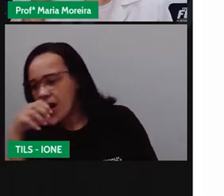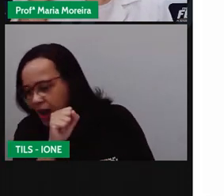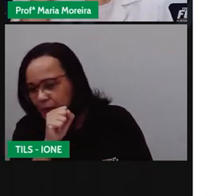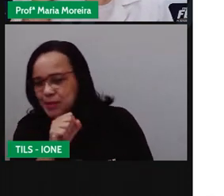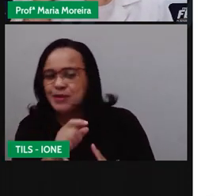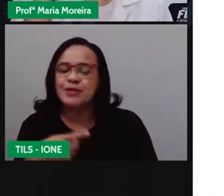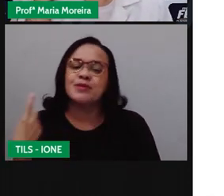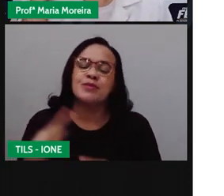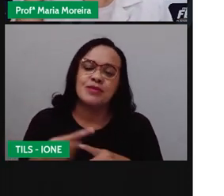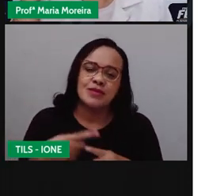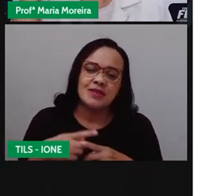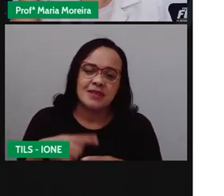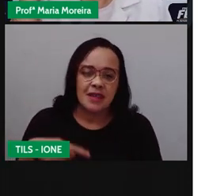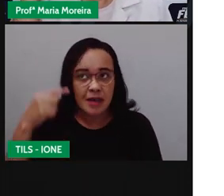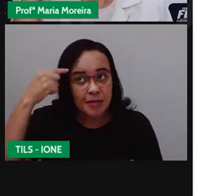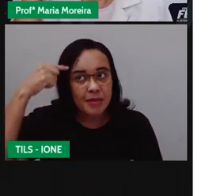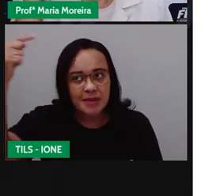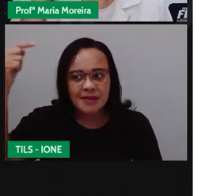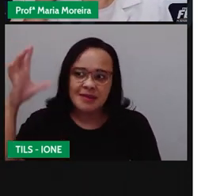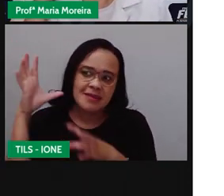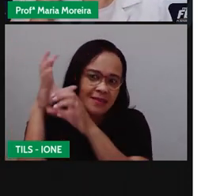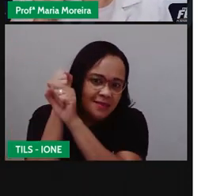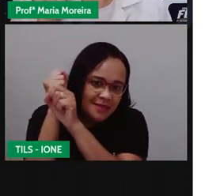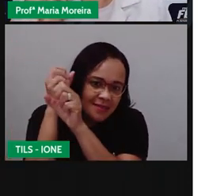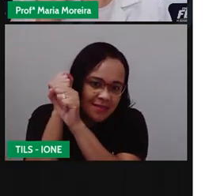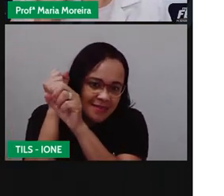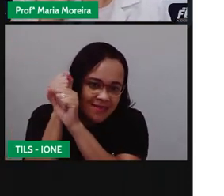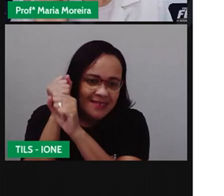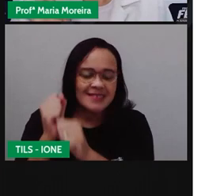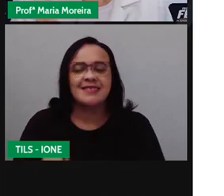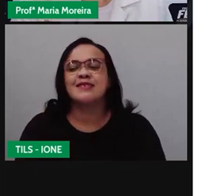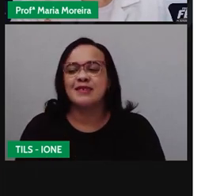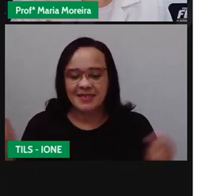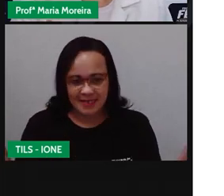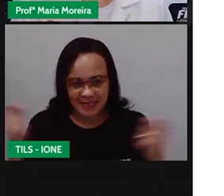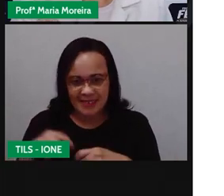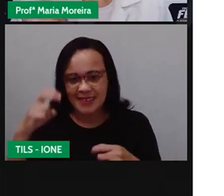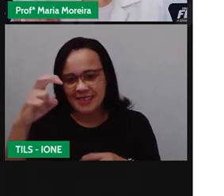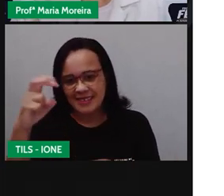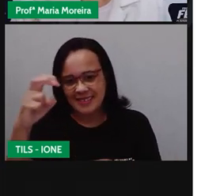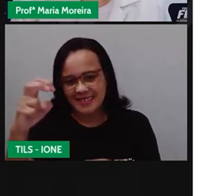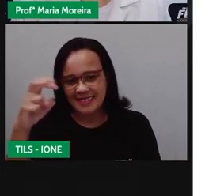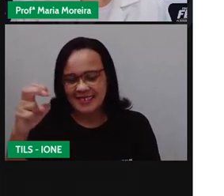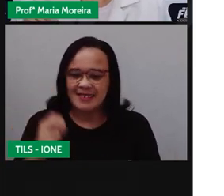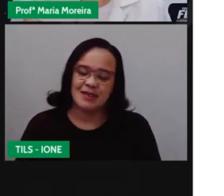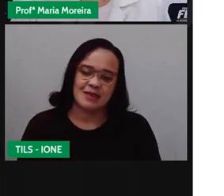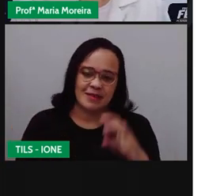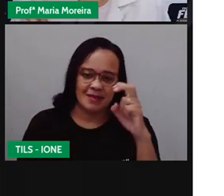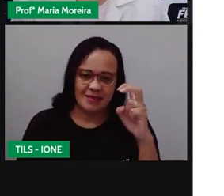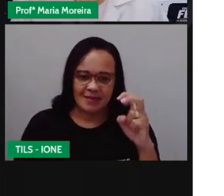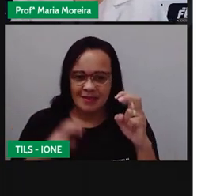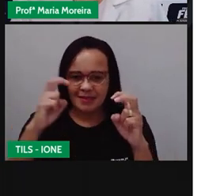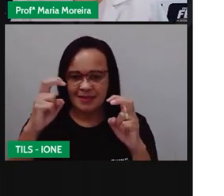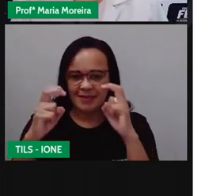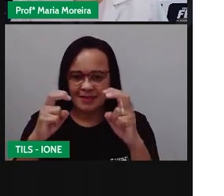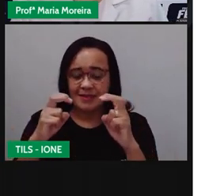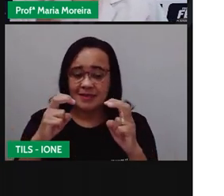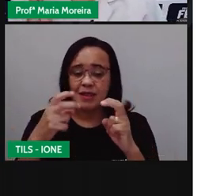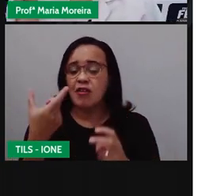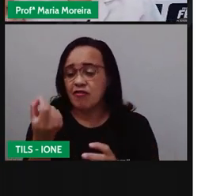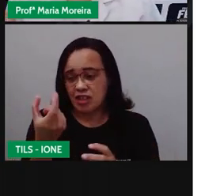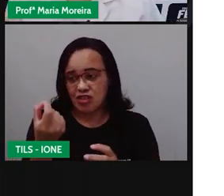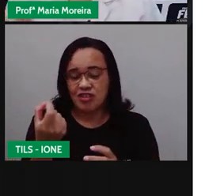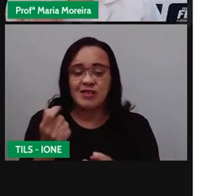quê? Cálculo mental. Eu fui rapidinho e fiz, olha, 5 mais 5, 10 mais 5, 15 mais 5,